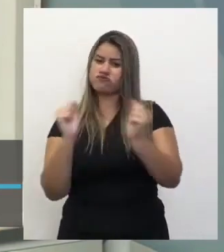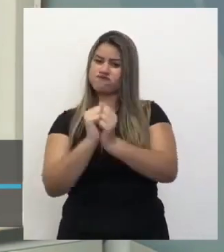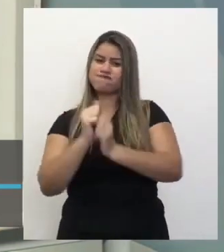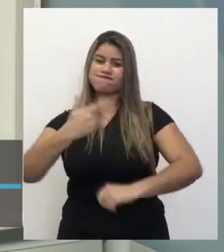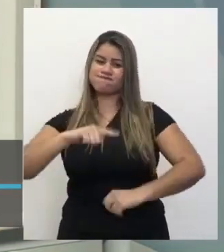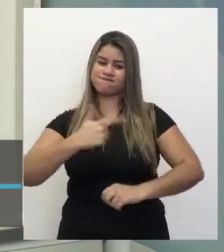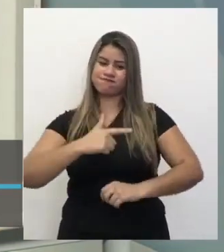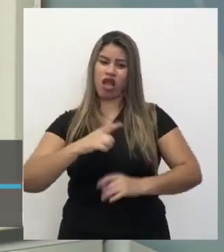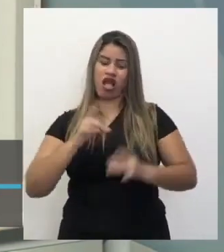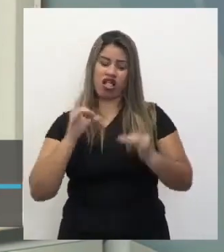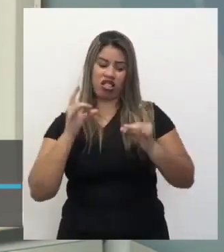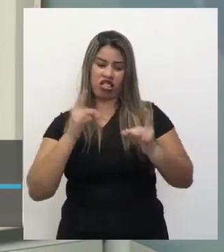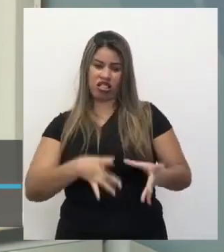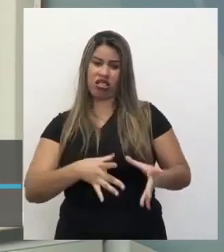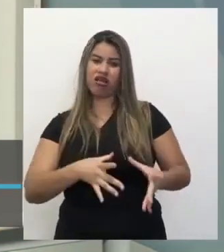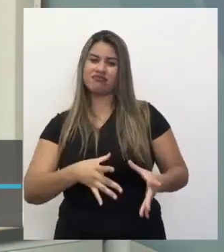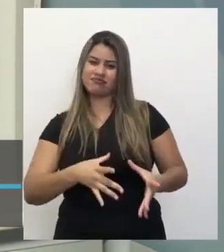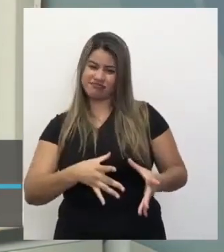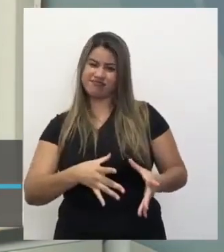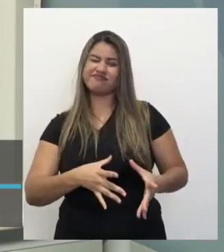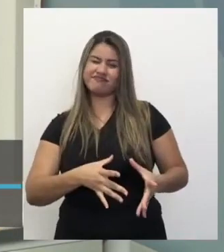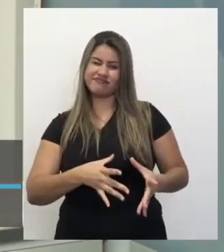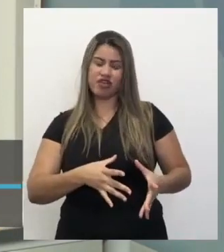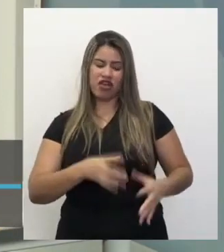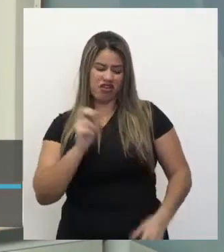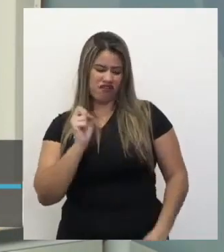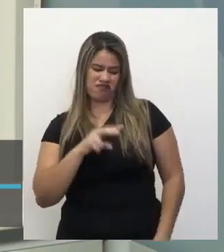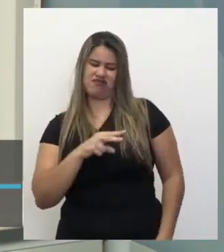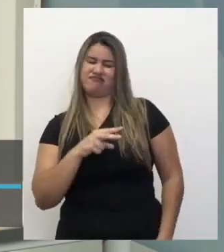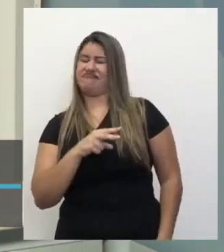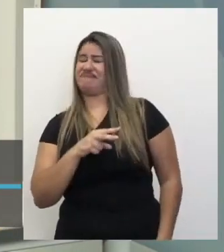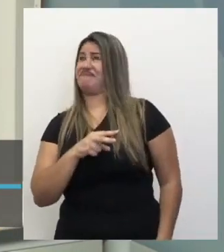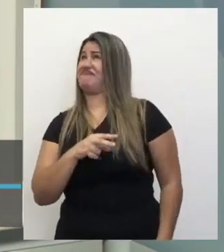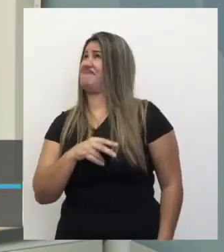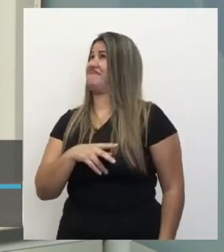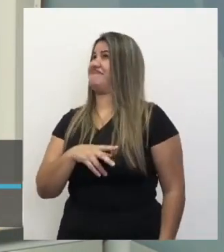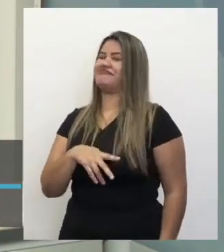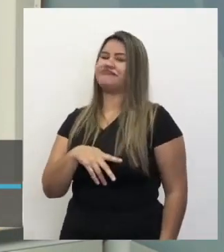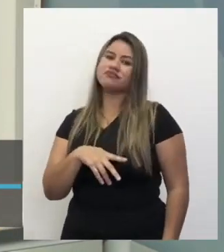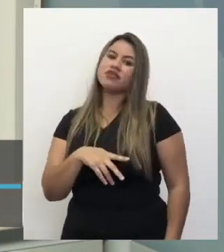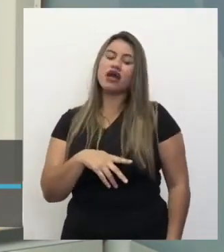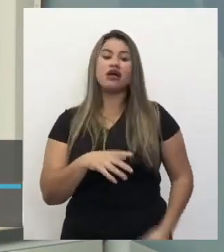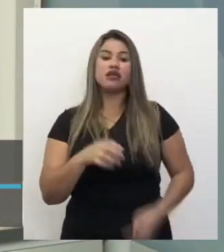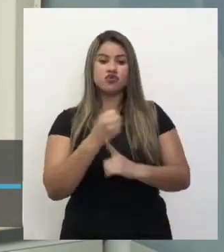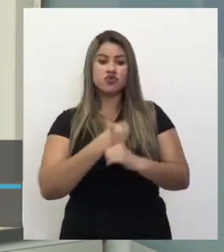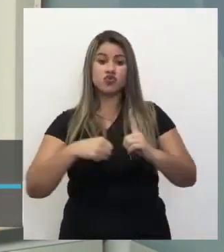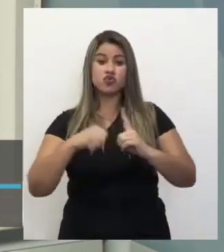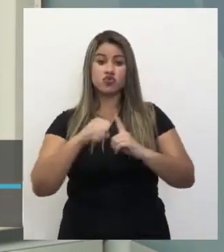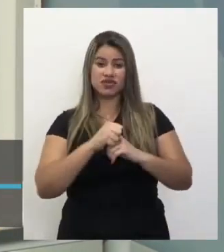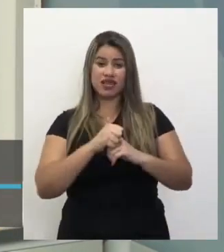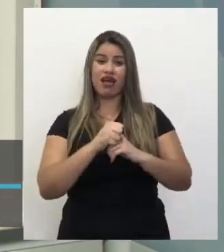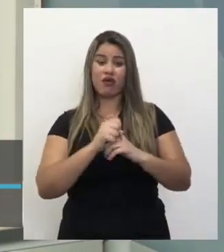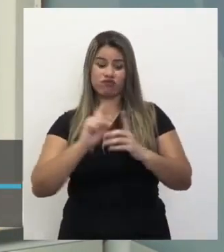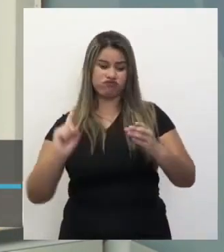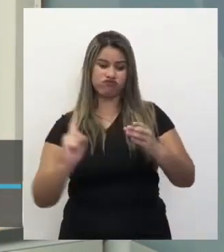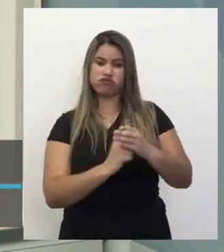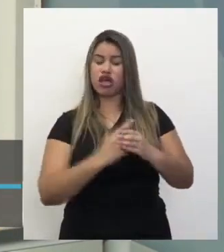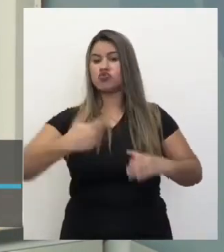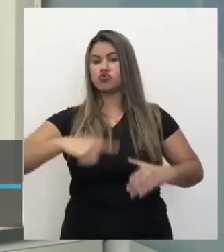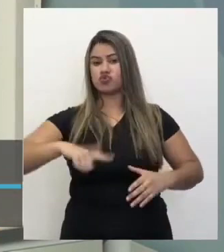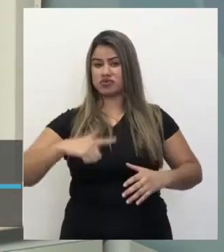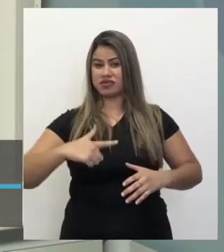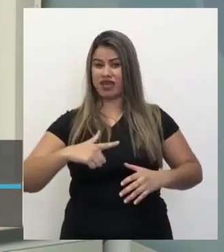pouco excluído, ele é um pouco malquisto, né? Então, aos olhos da sociedade, se você não está dentro daquele esquema